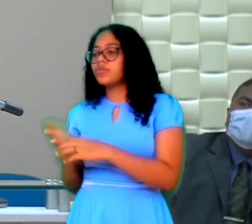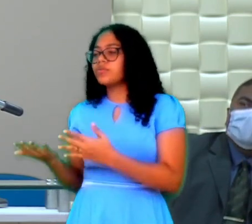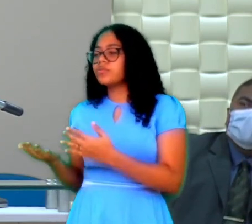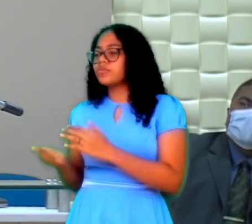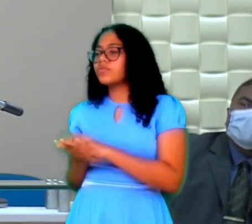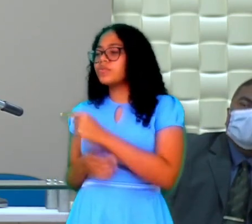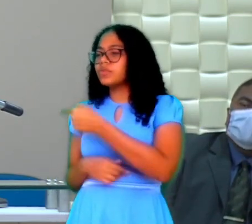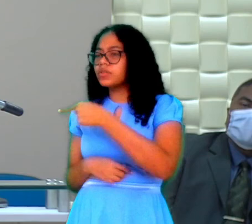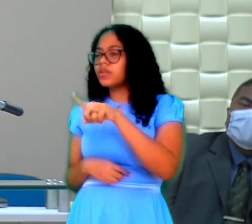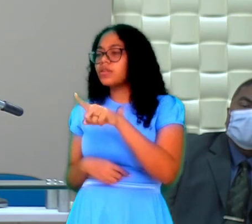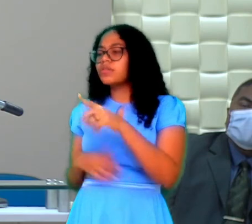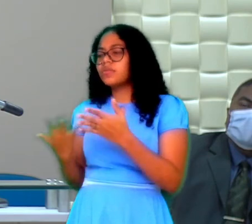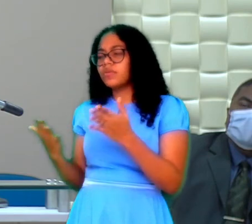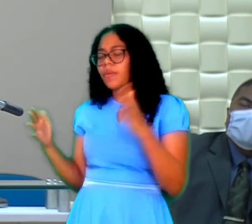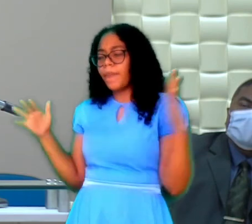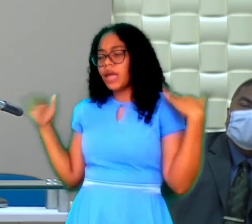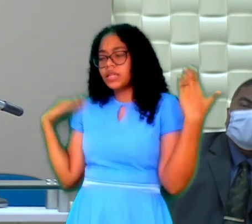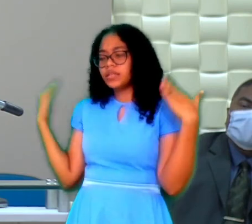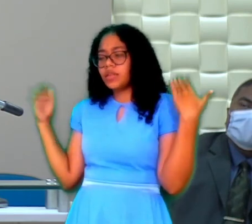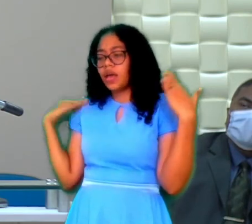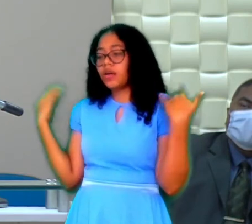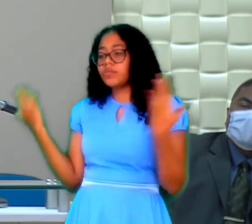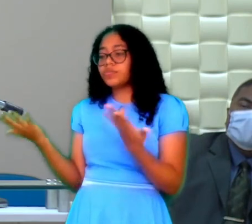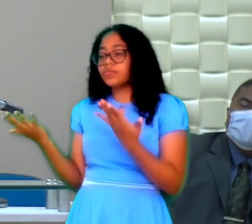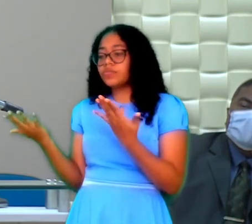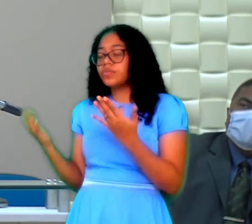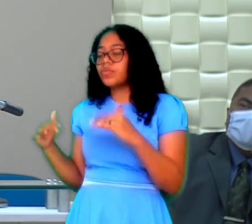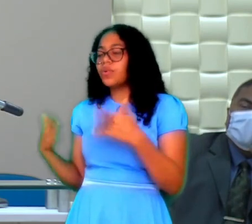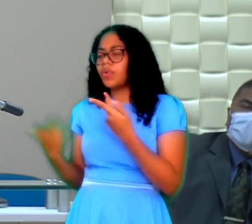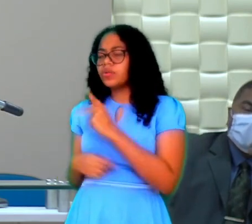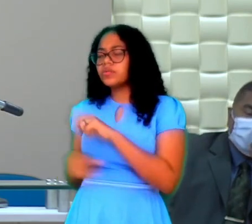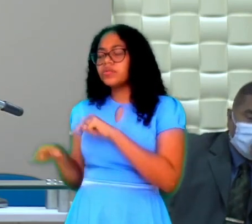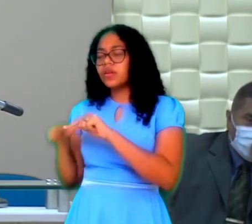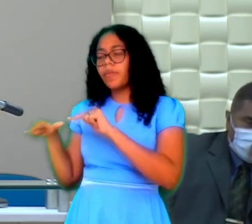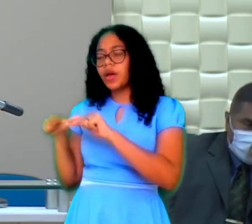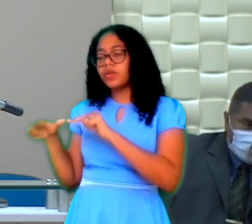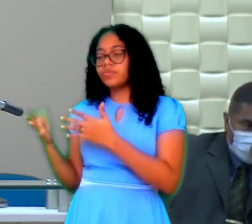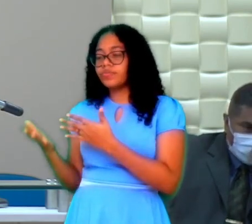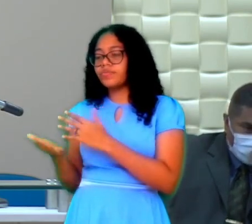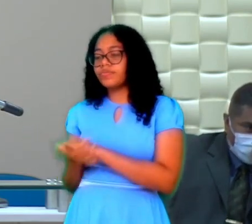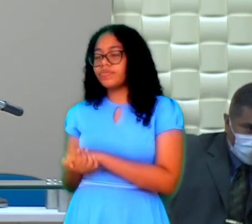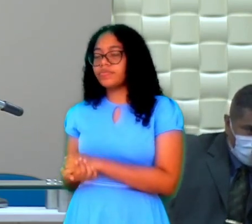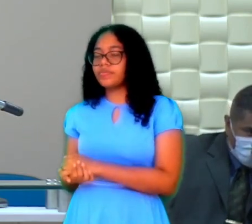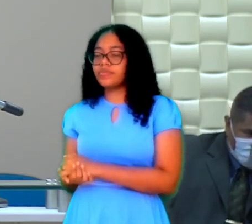Nós vamos jejuar. Quem sabe Deus tenha misericórdia de nós.